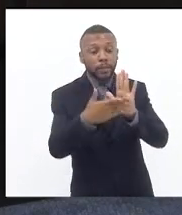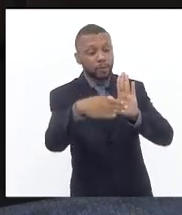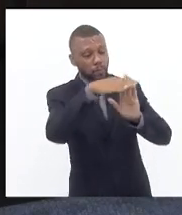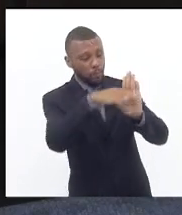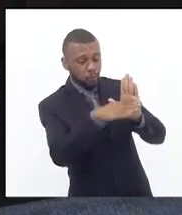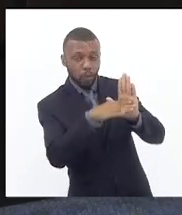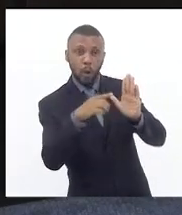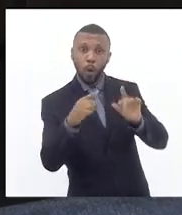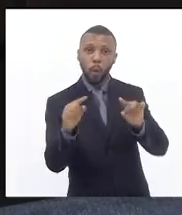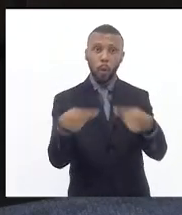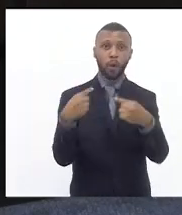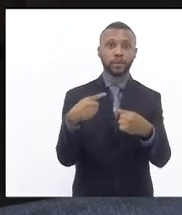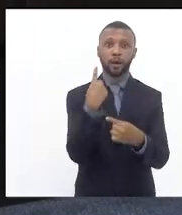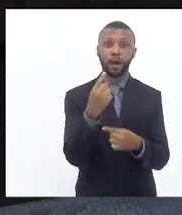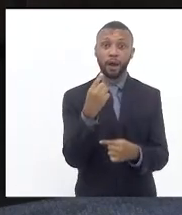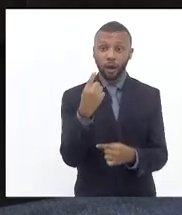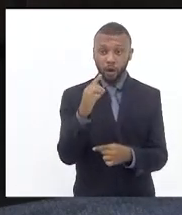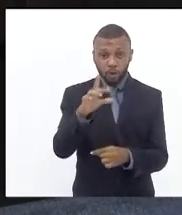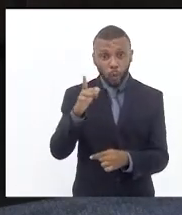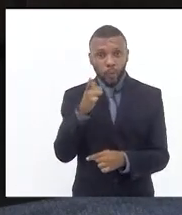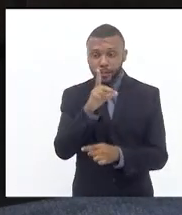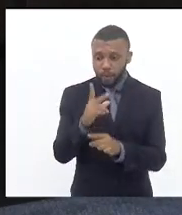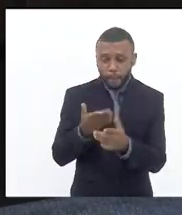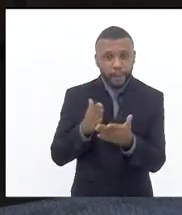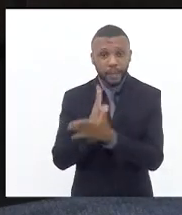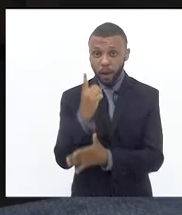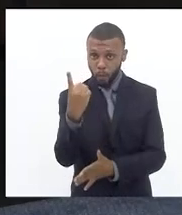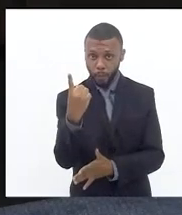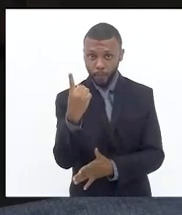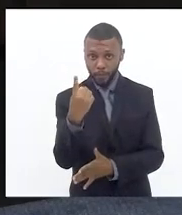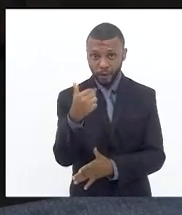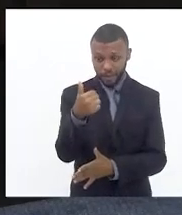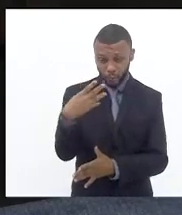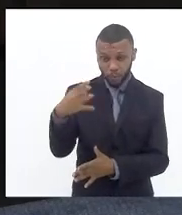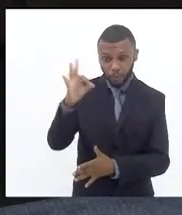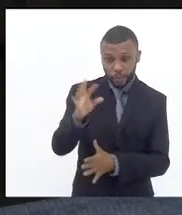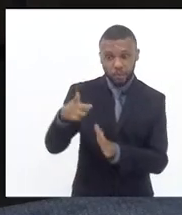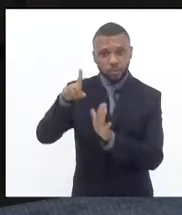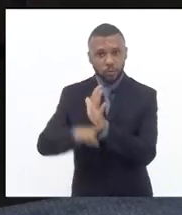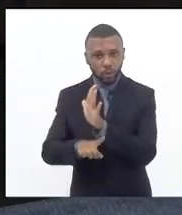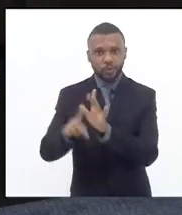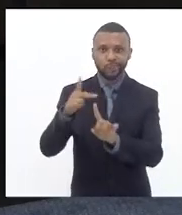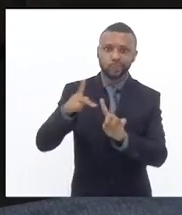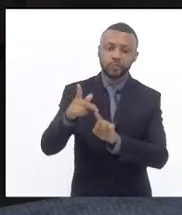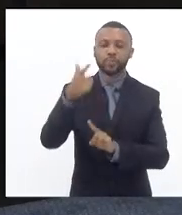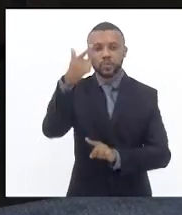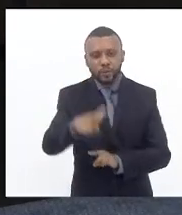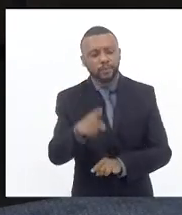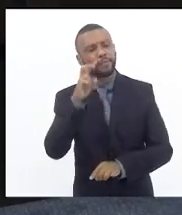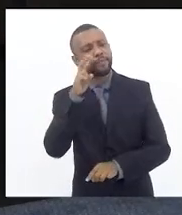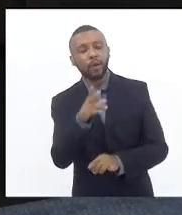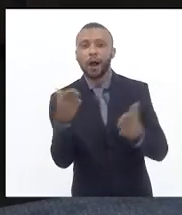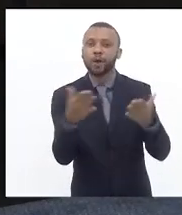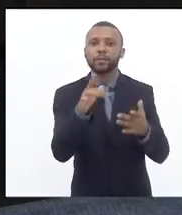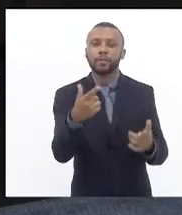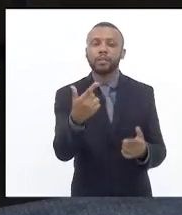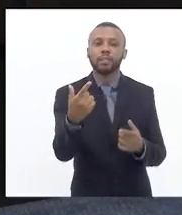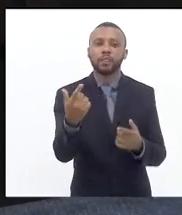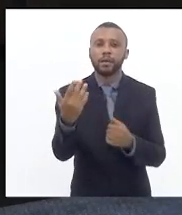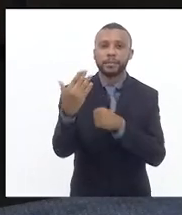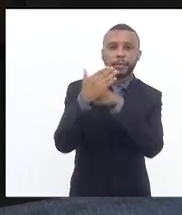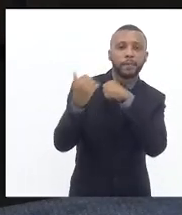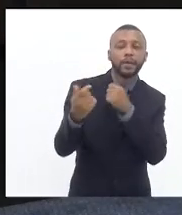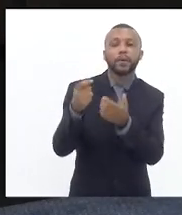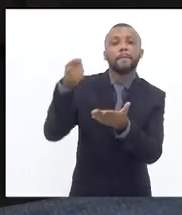ficou uma só é necessário para 14 por cento e mais uma vez nós estamos vendo agora nós estamos sendo chamados a